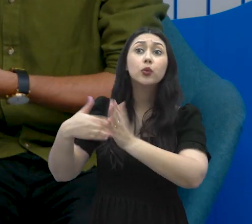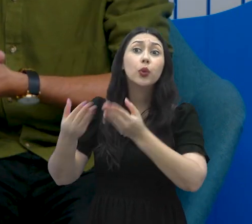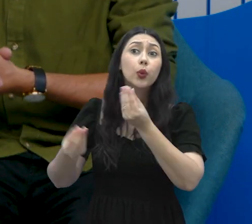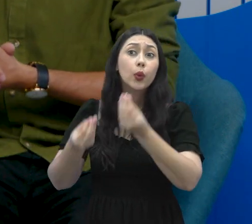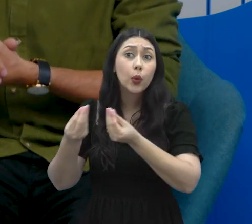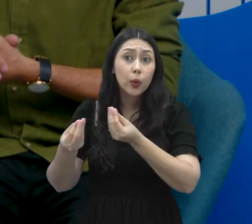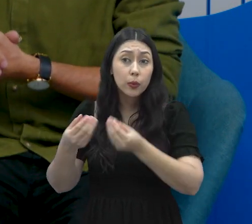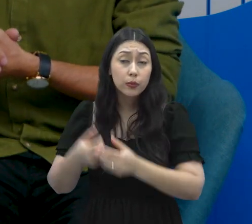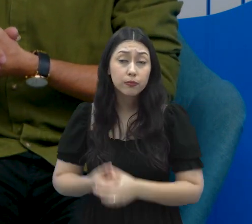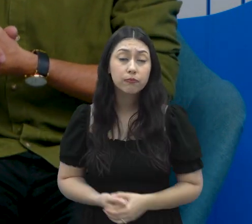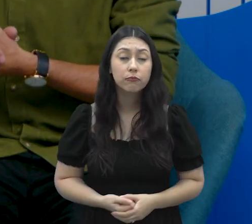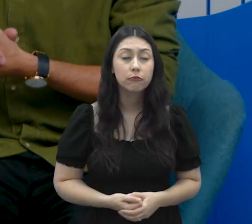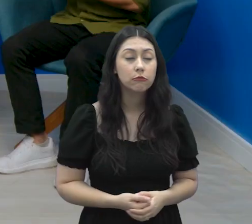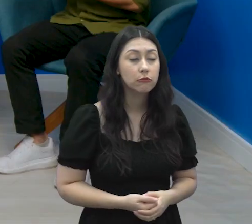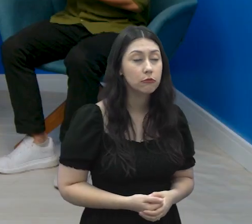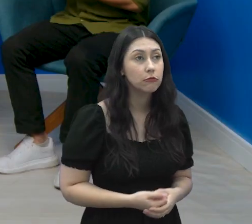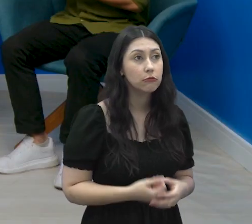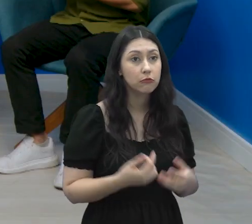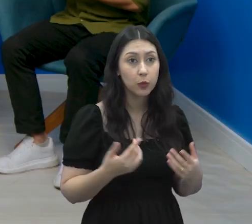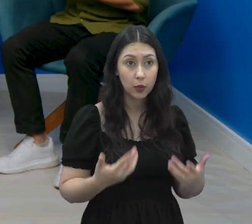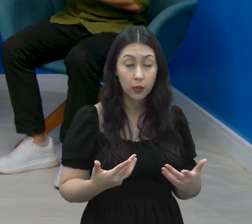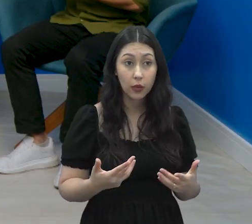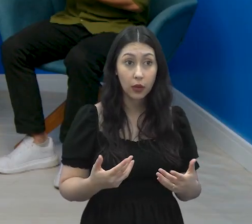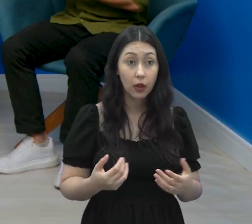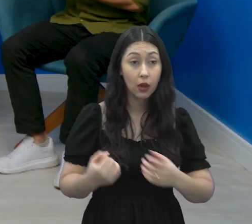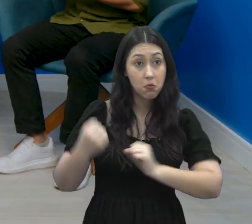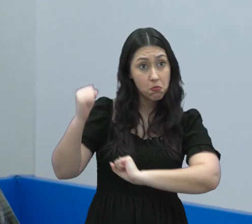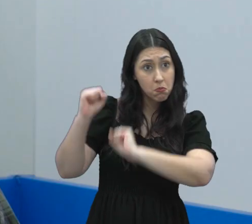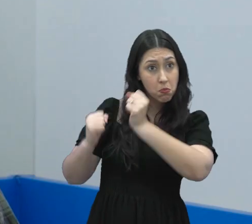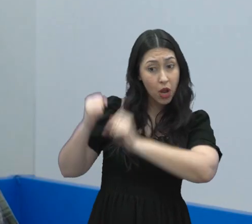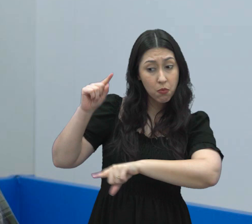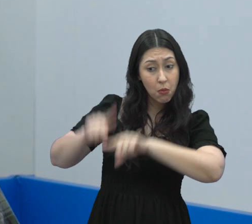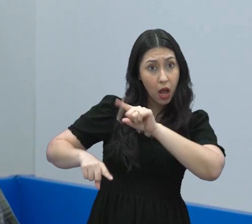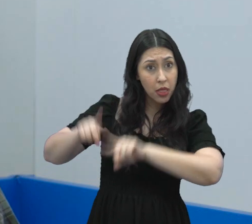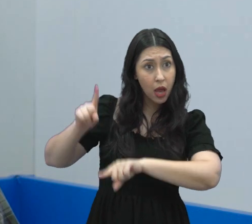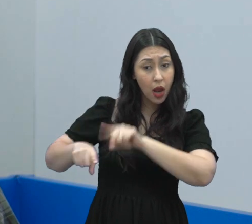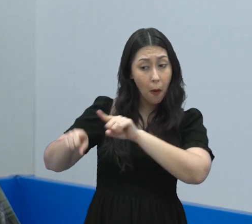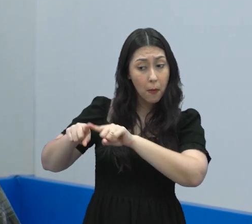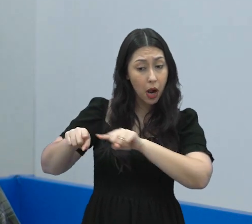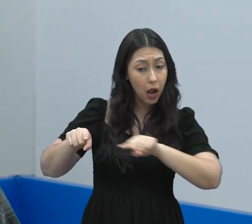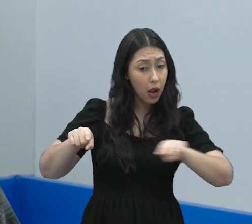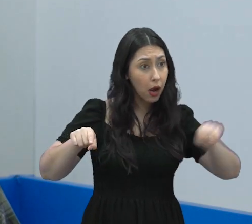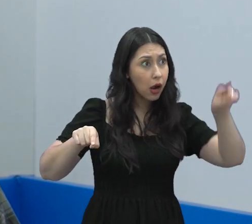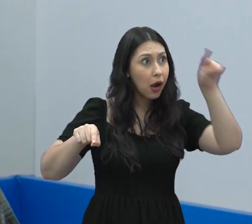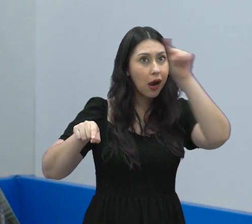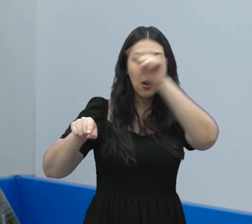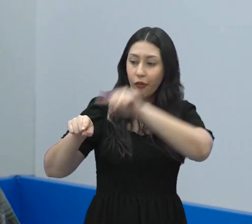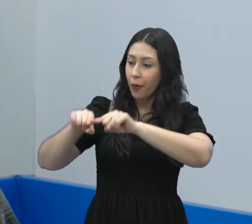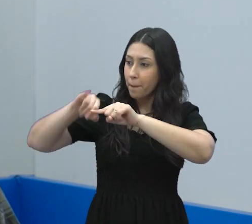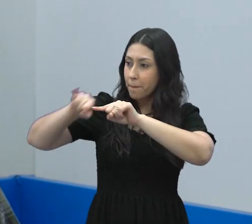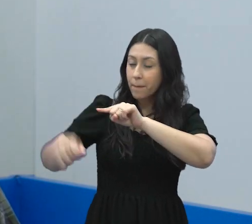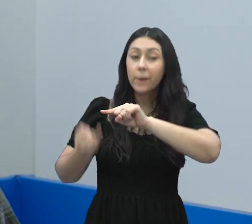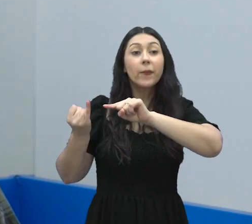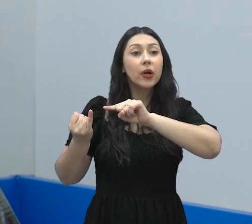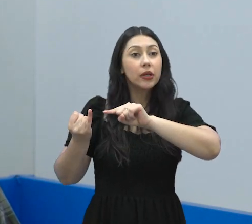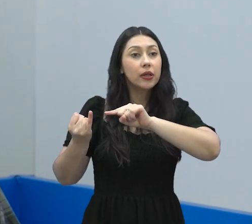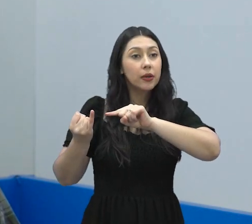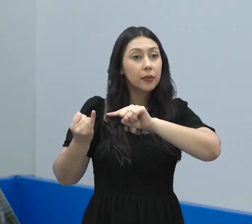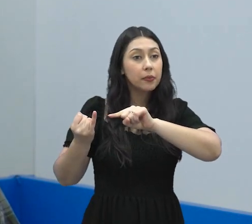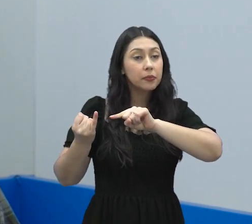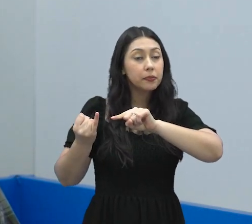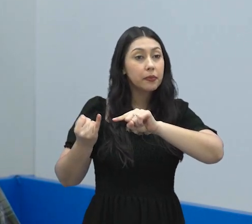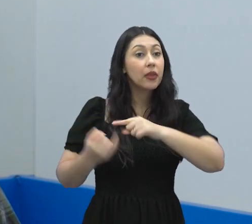questão? Bom, a economia circular, ela deve